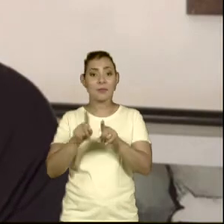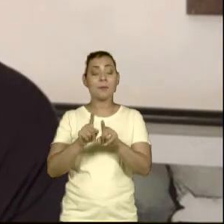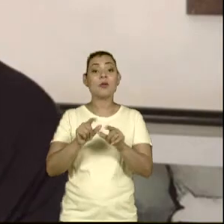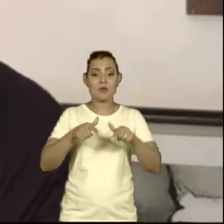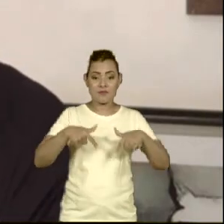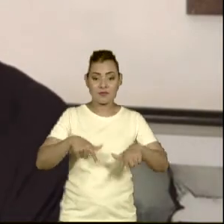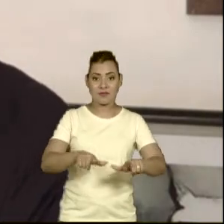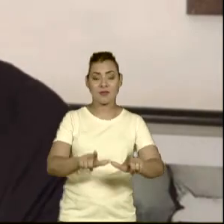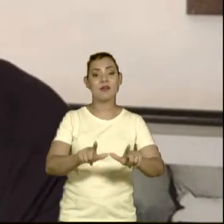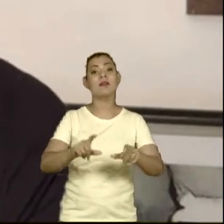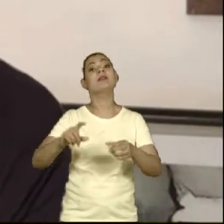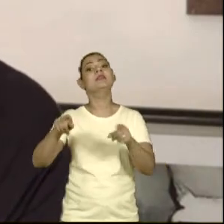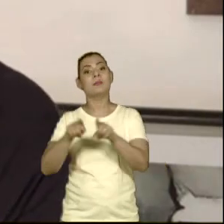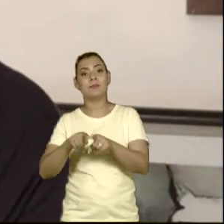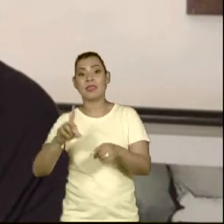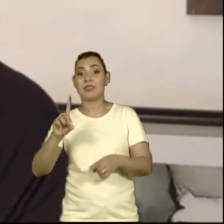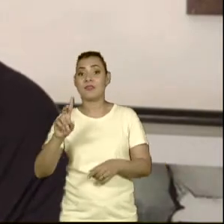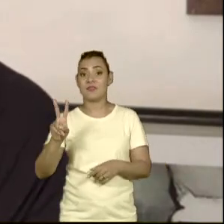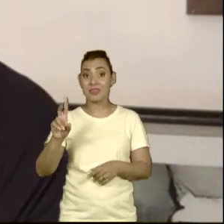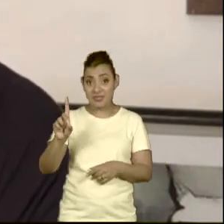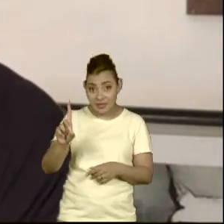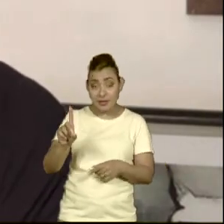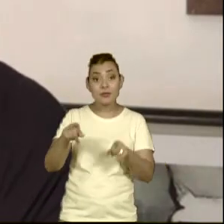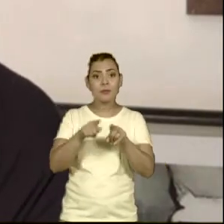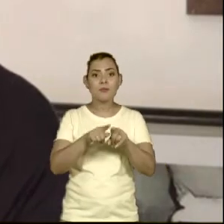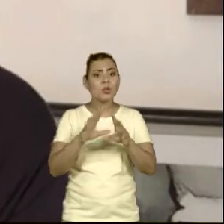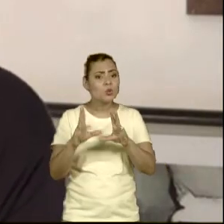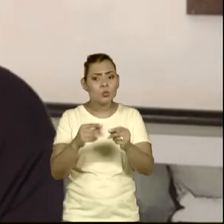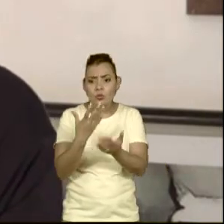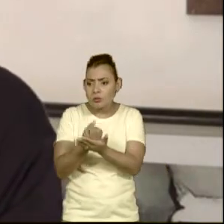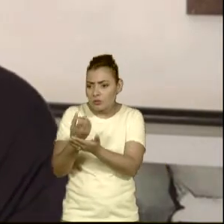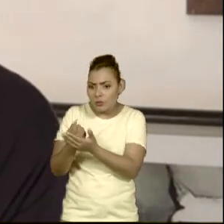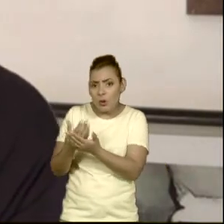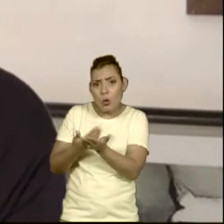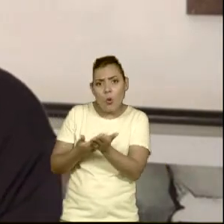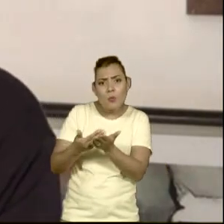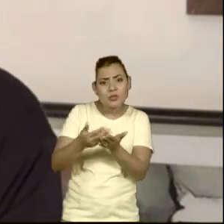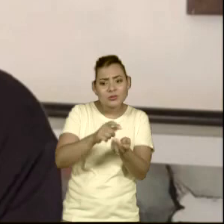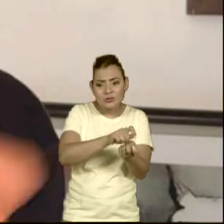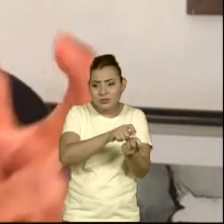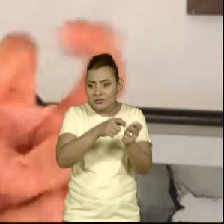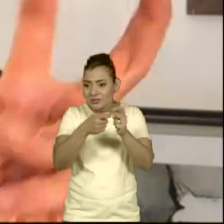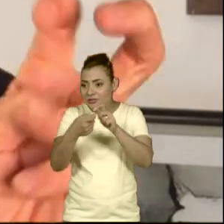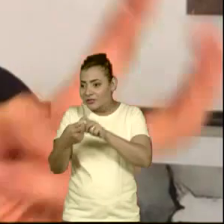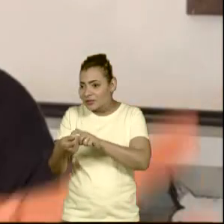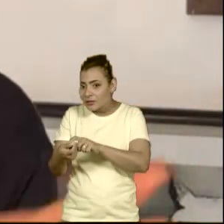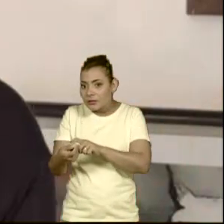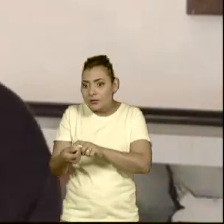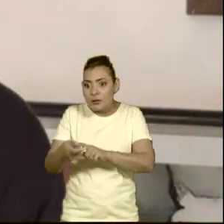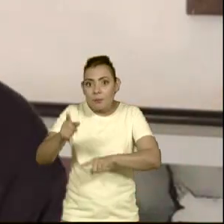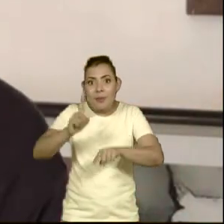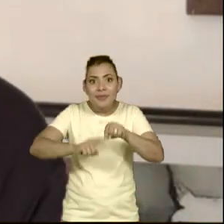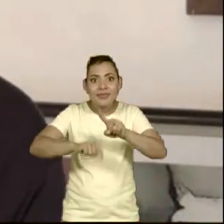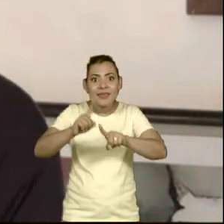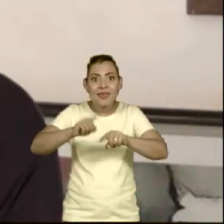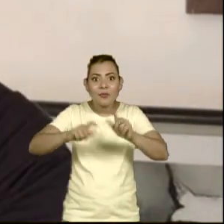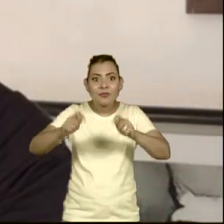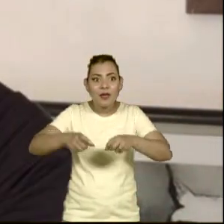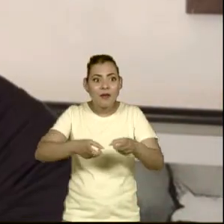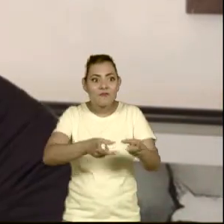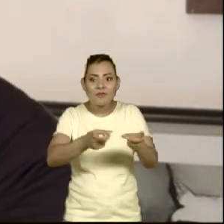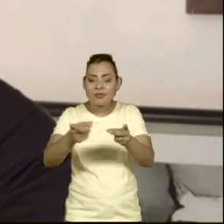e esses programas do Cocoricó tão bem acabados, com histórias completas, começaram a se tornar produto, tá?